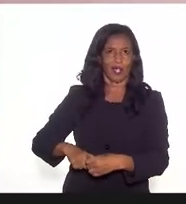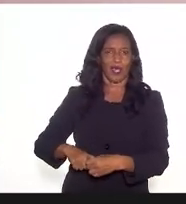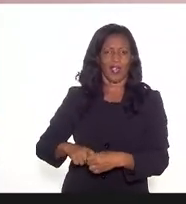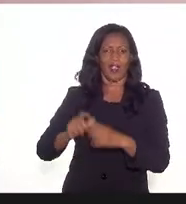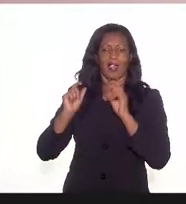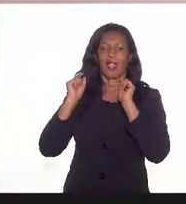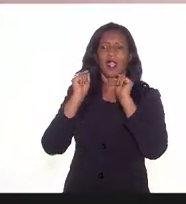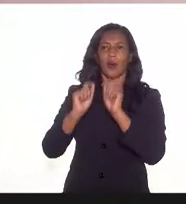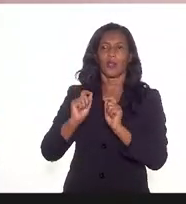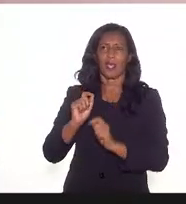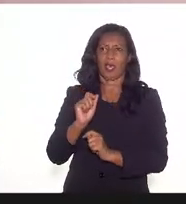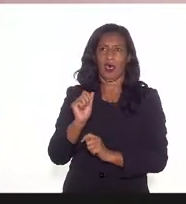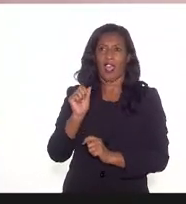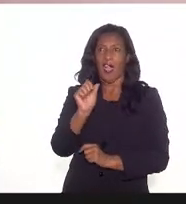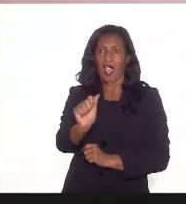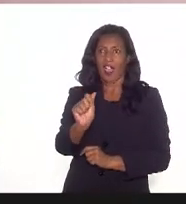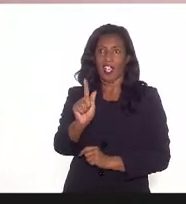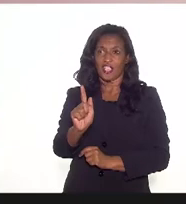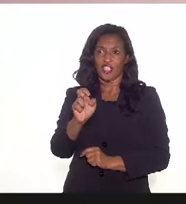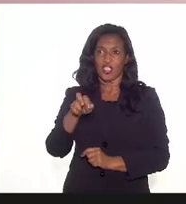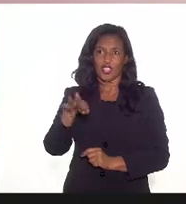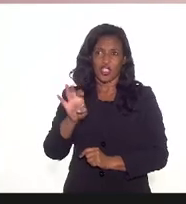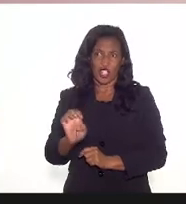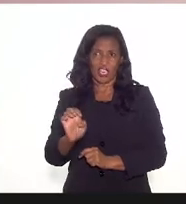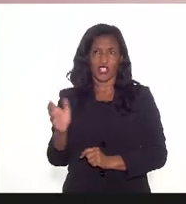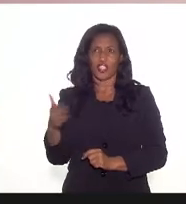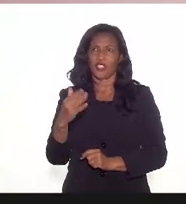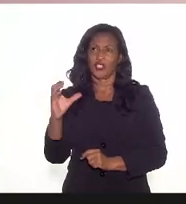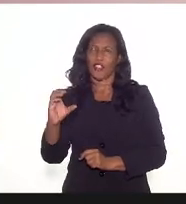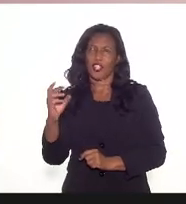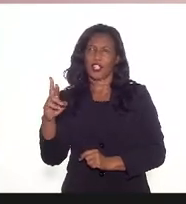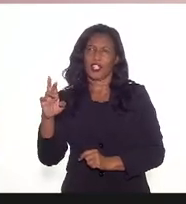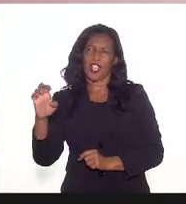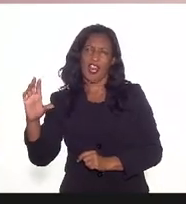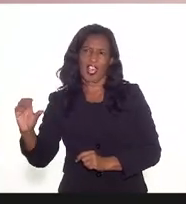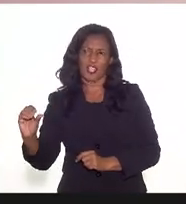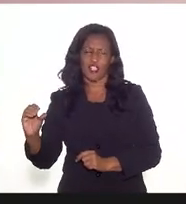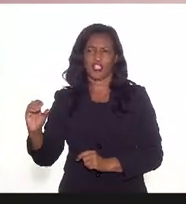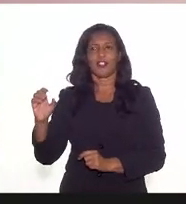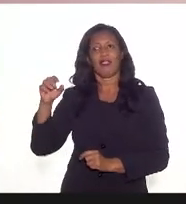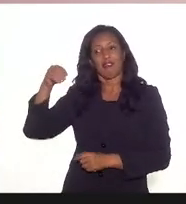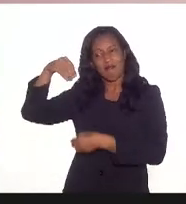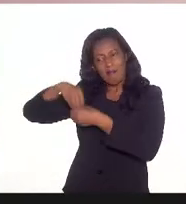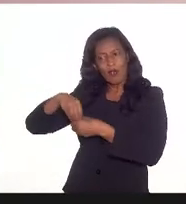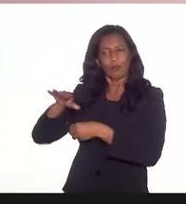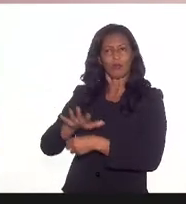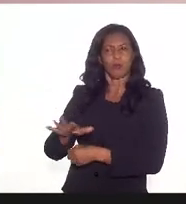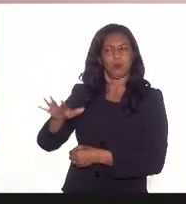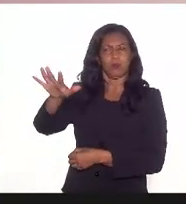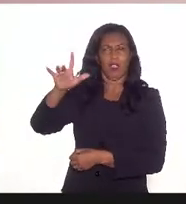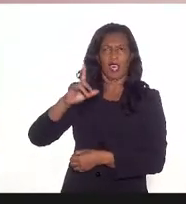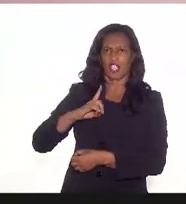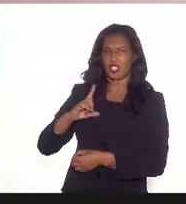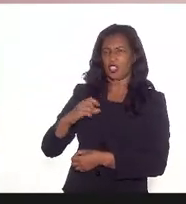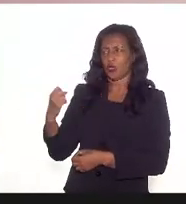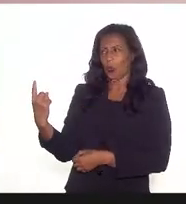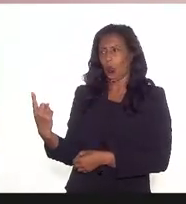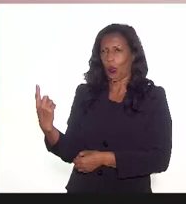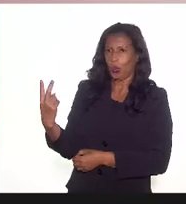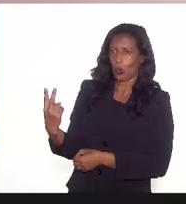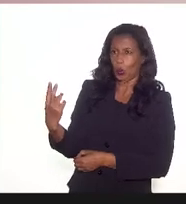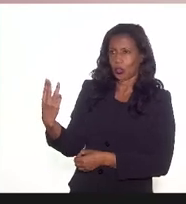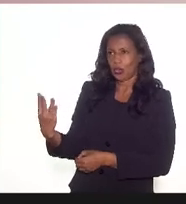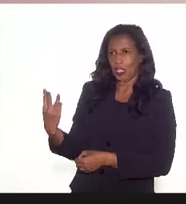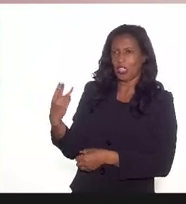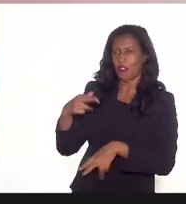créditos dentro da comunidade, moradores, né? A gente tinha essa questão de dois ou três agentes que